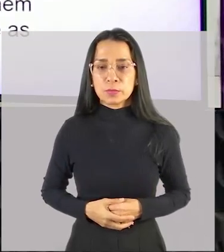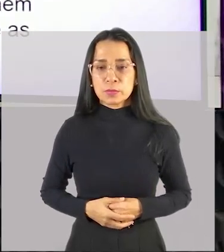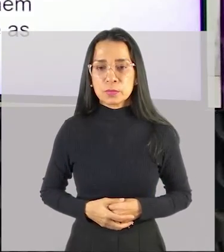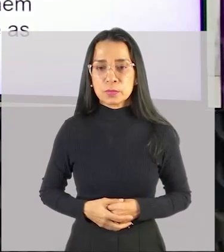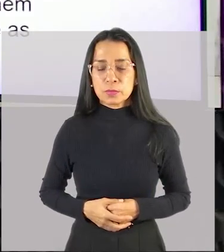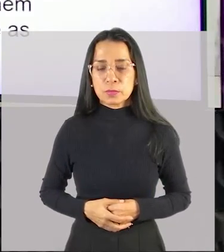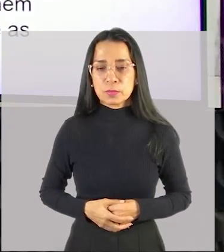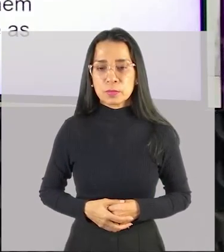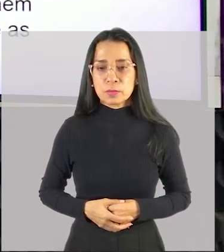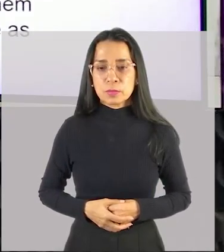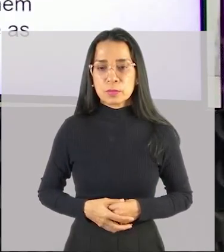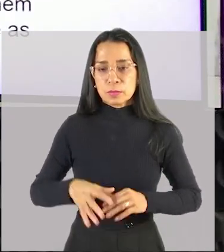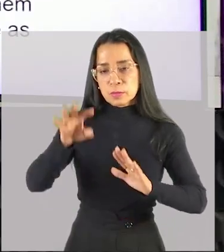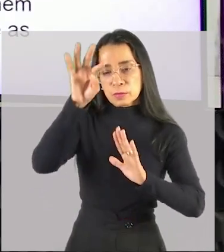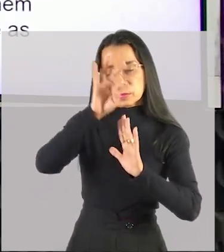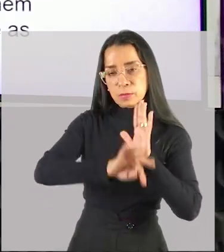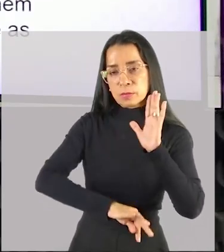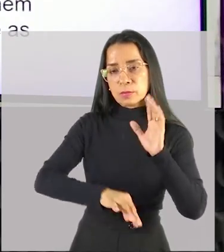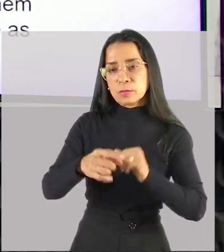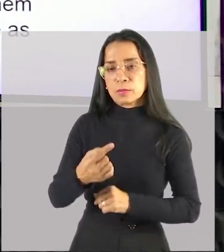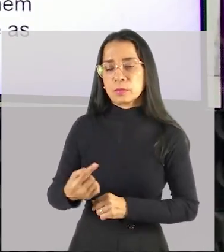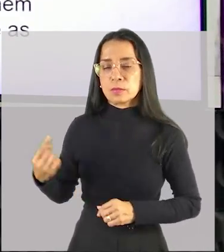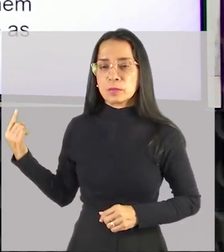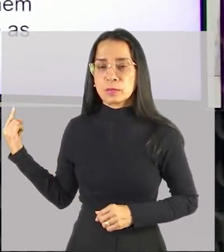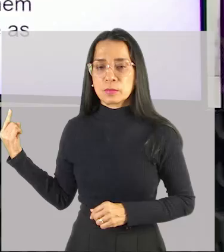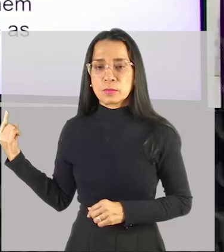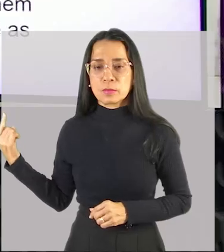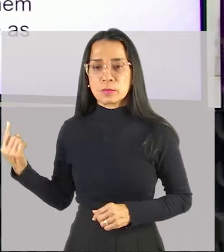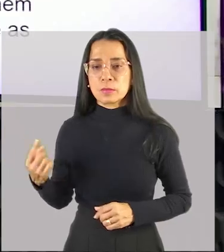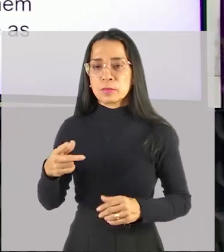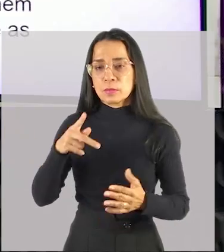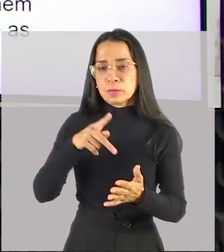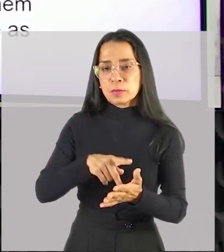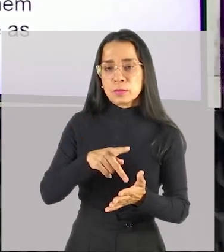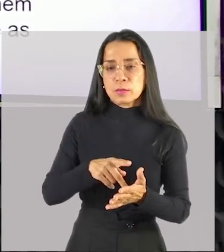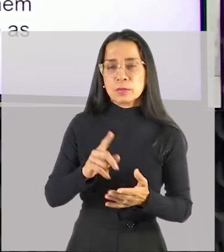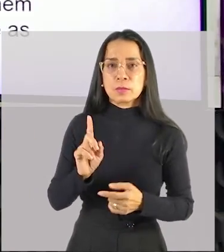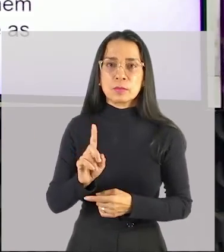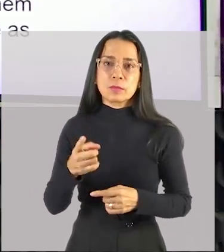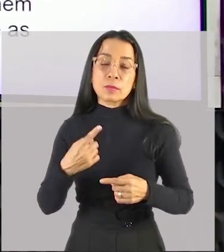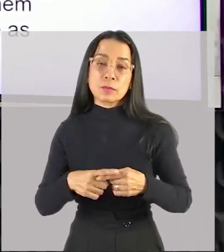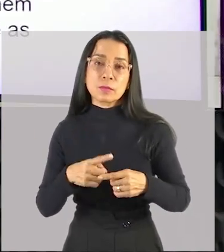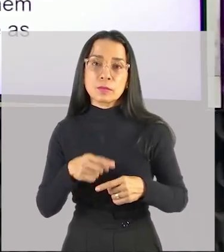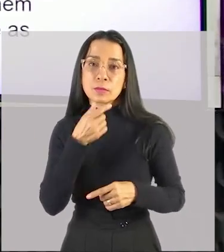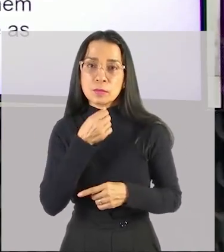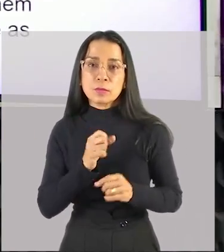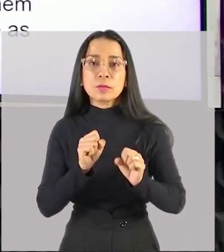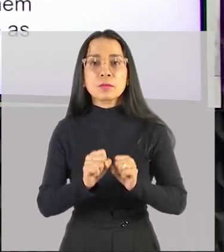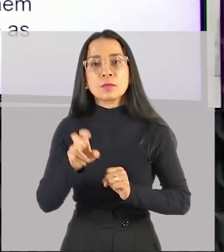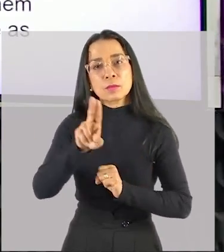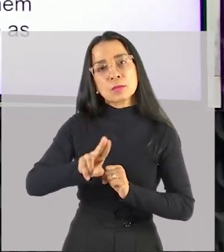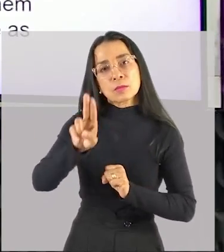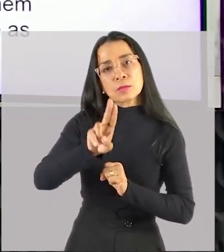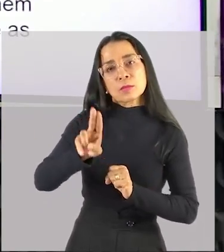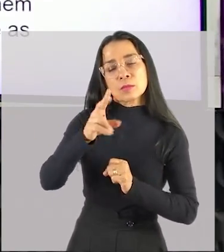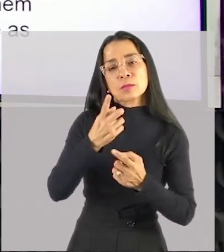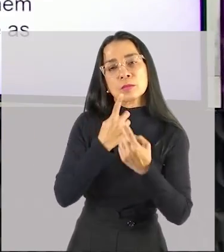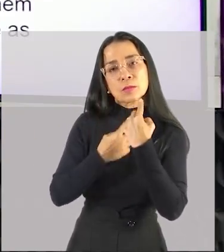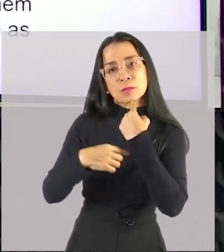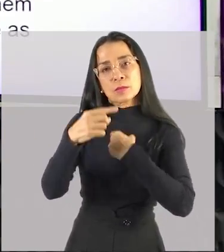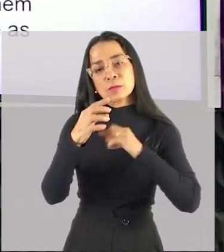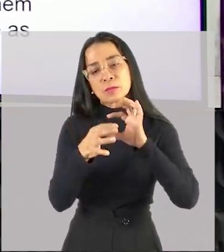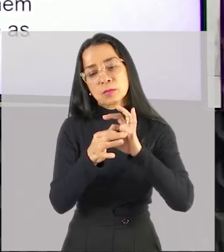2019. Vamos ao texto? Pois bem, de fato, não é porque o homem pode usar a vontade livre